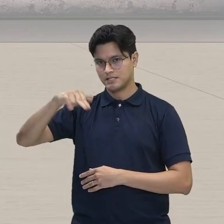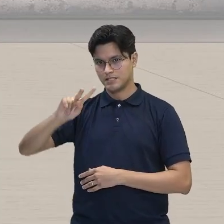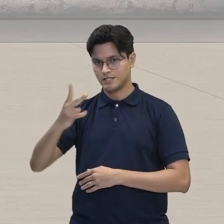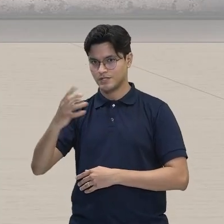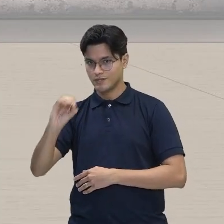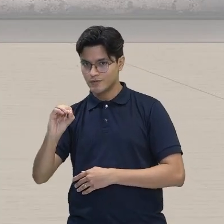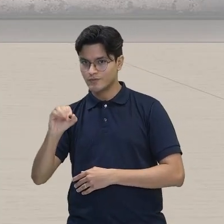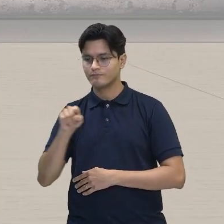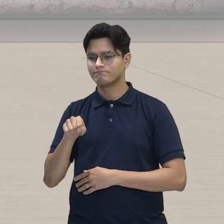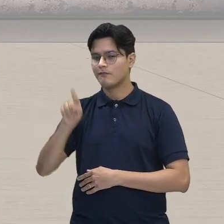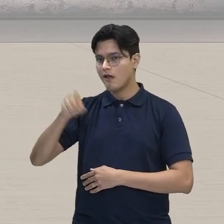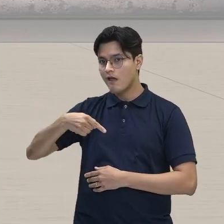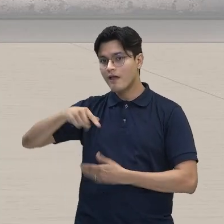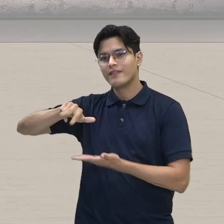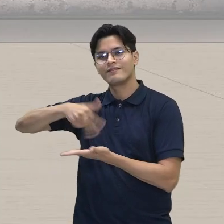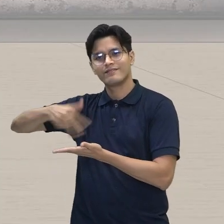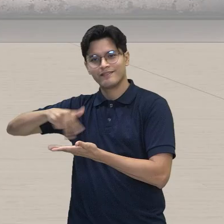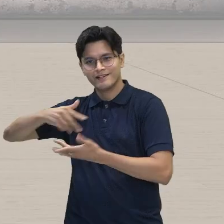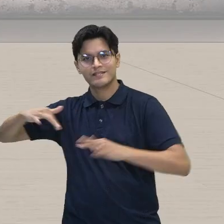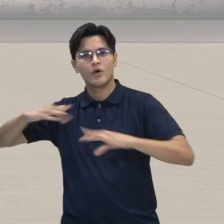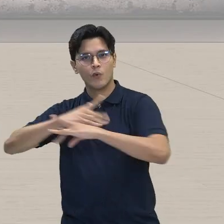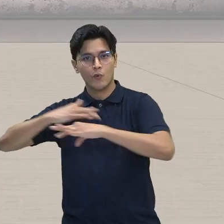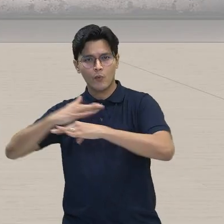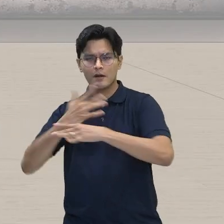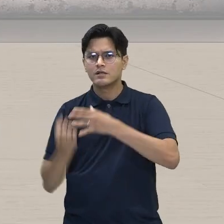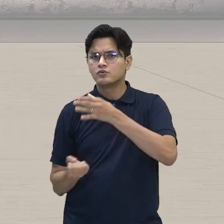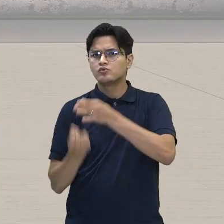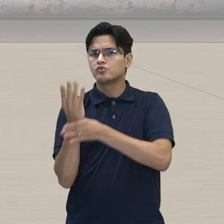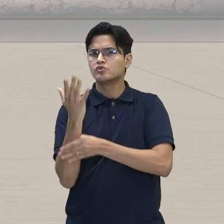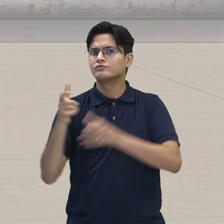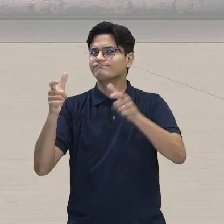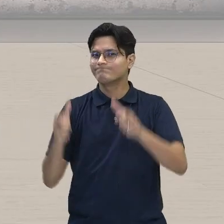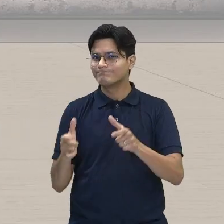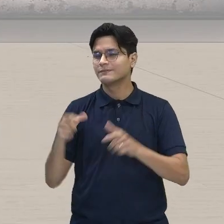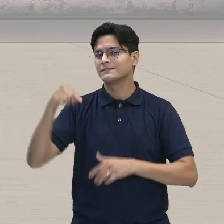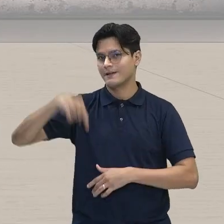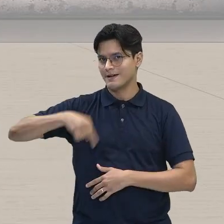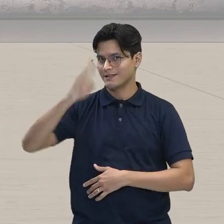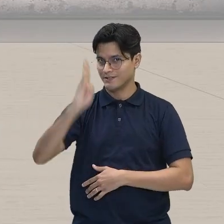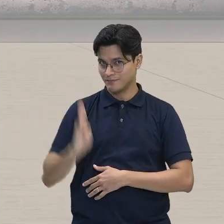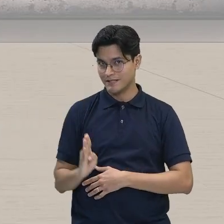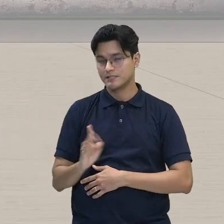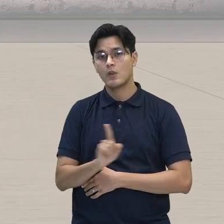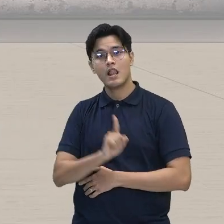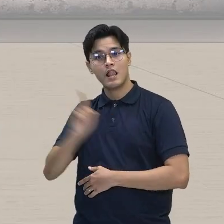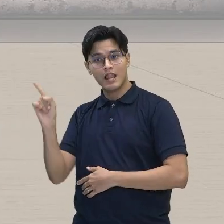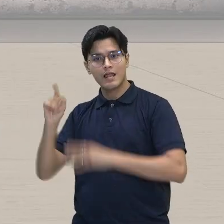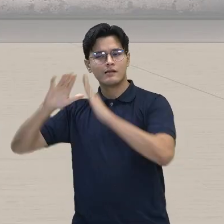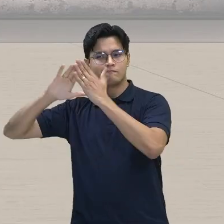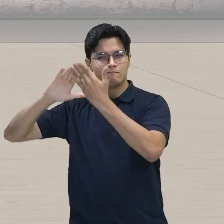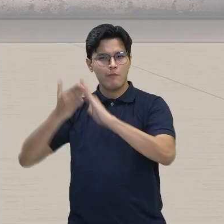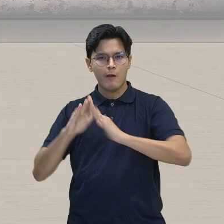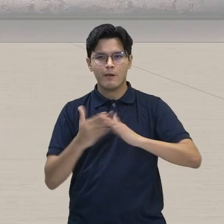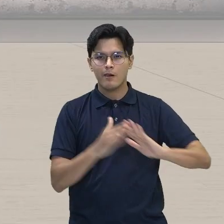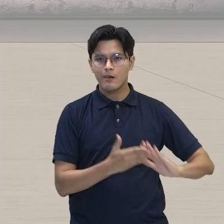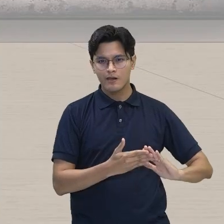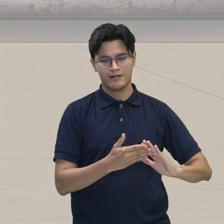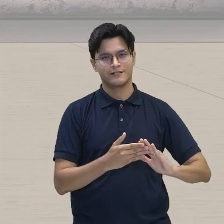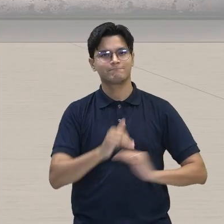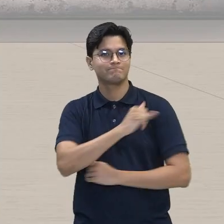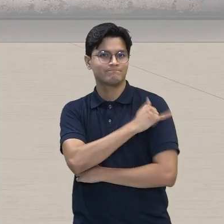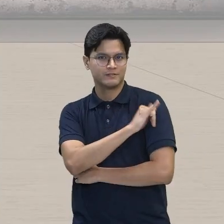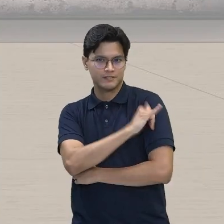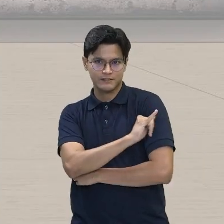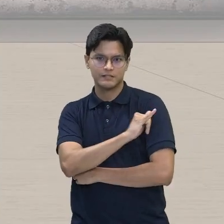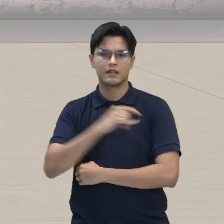considera dança urbana, que se originou aonde? Aqui no Brasil, lá nas favelas do Rio de Janeiro. E serve